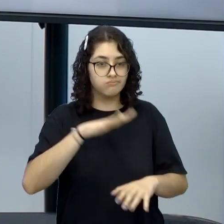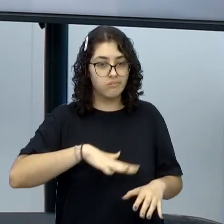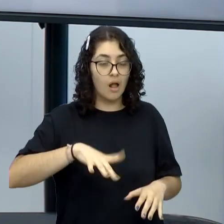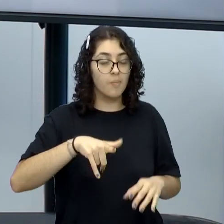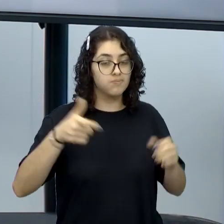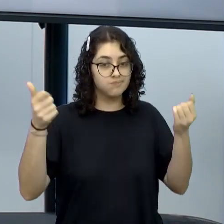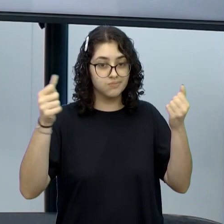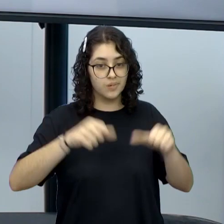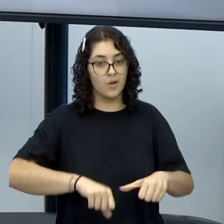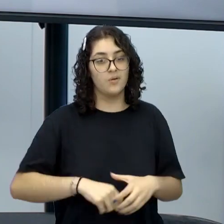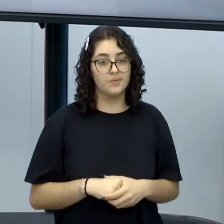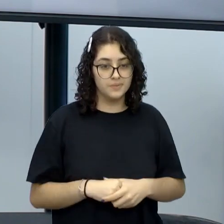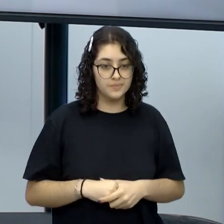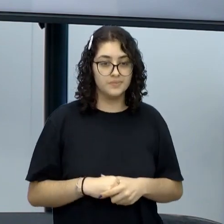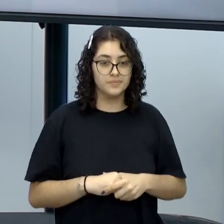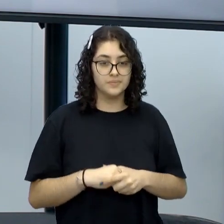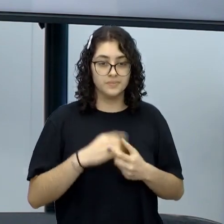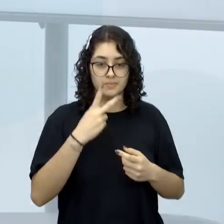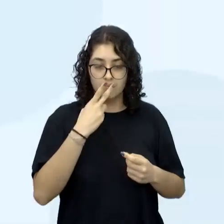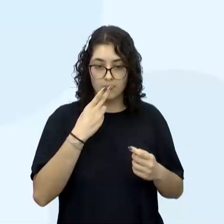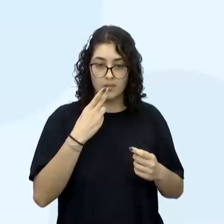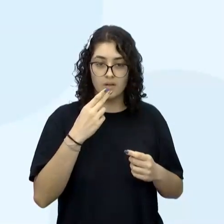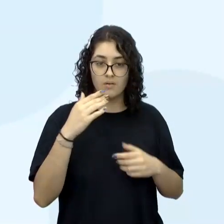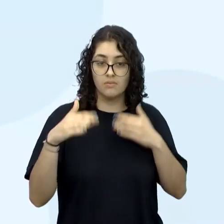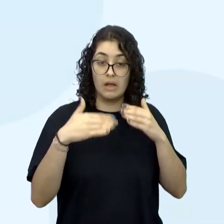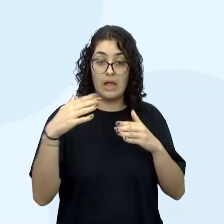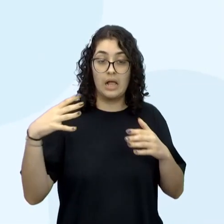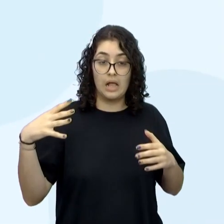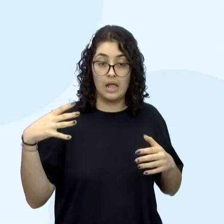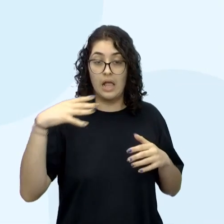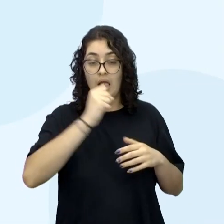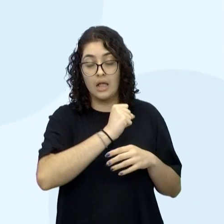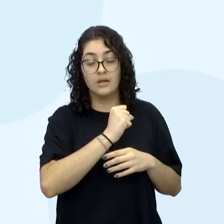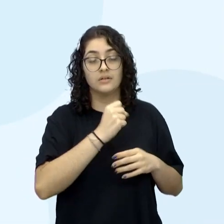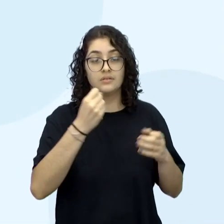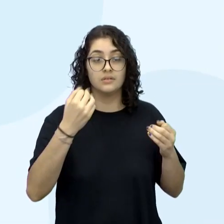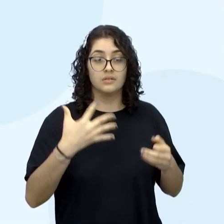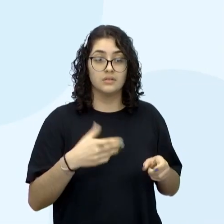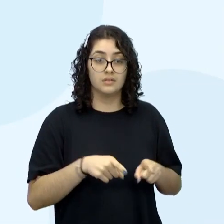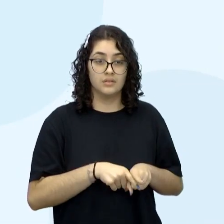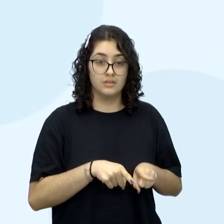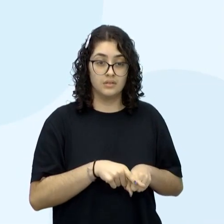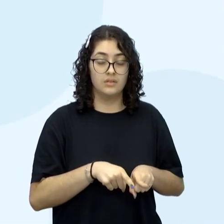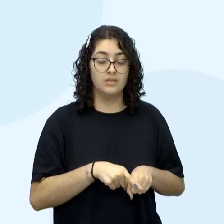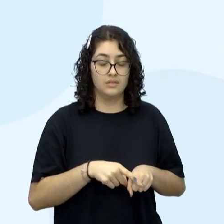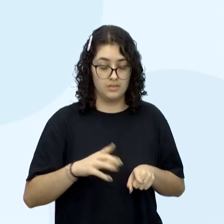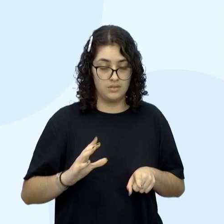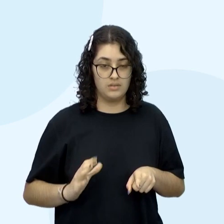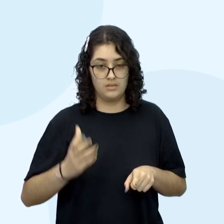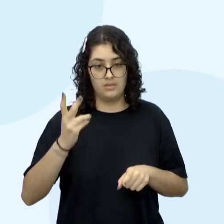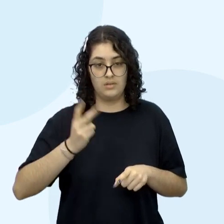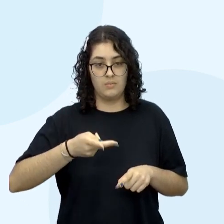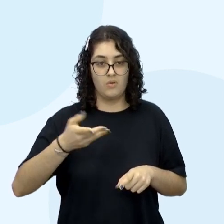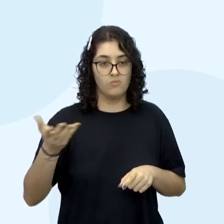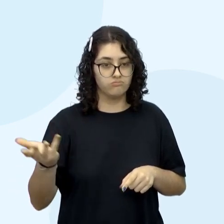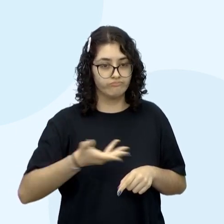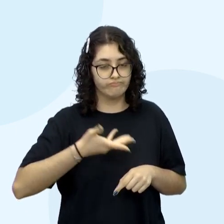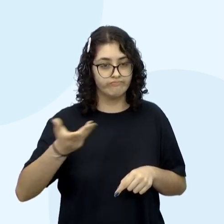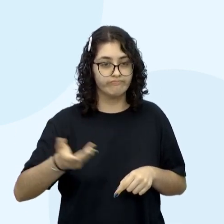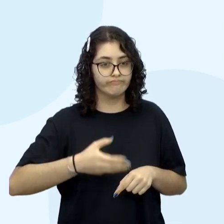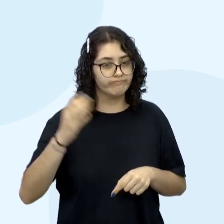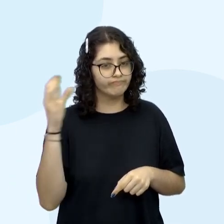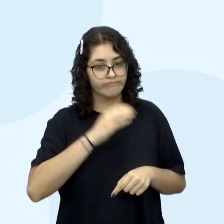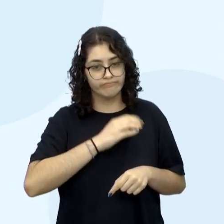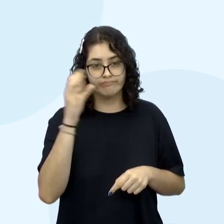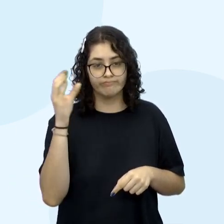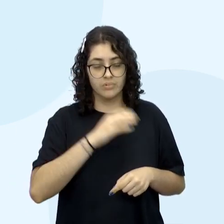né? Então, ela vai se desenvolvendo muito mais rápido. Aí a gente fala sobre uma erosão que vai acontecer sim numa velocidade rápida